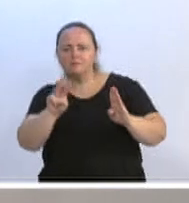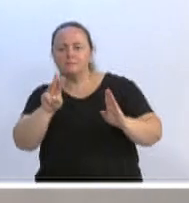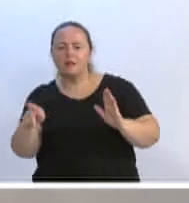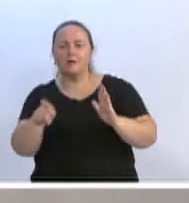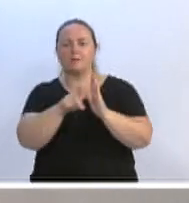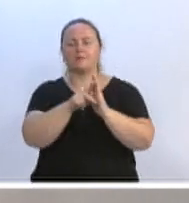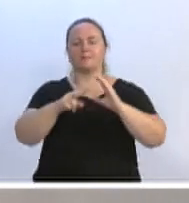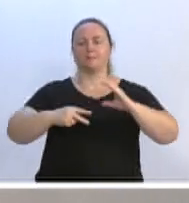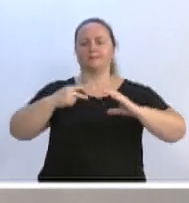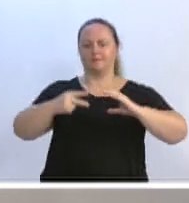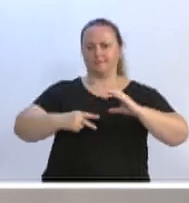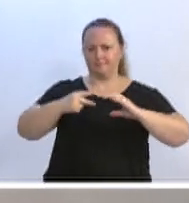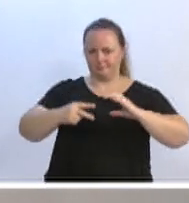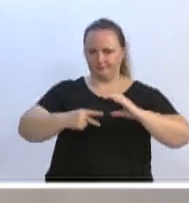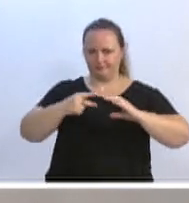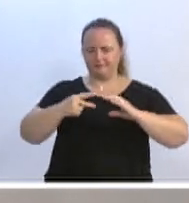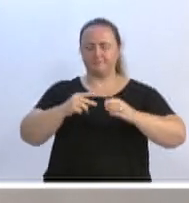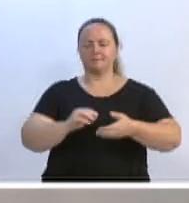www.camarablu.sc.gov.br.